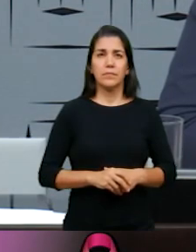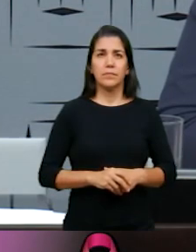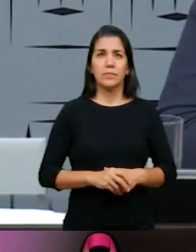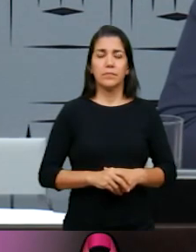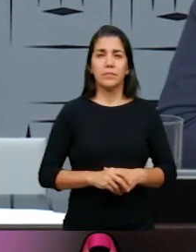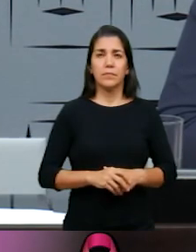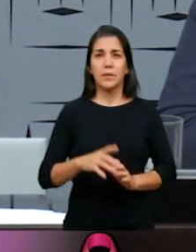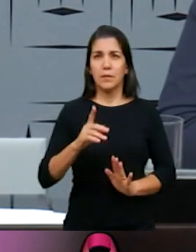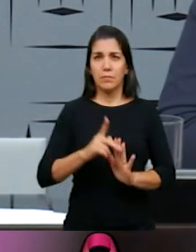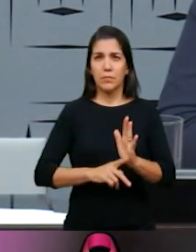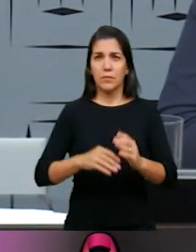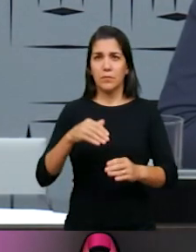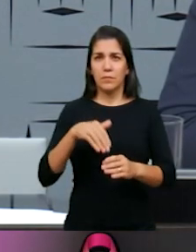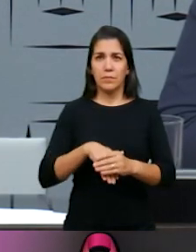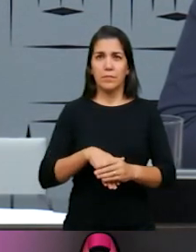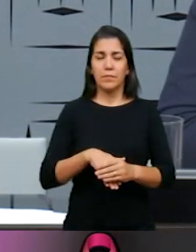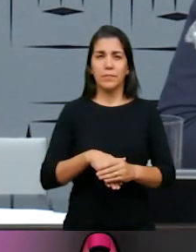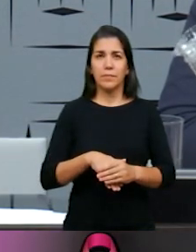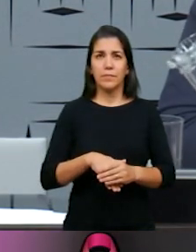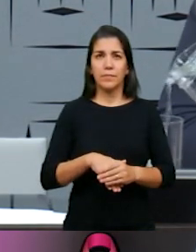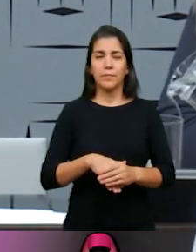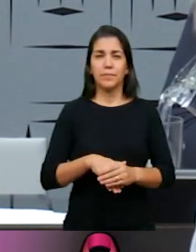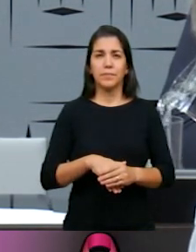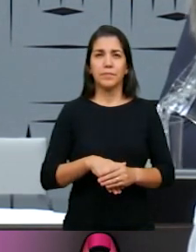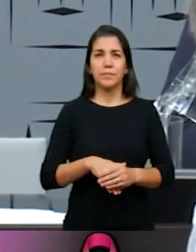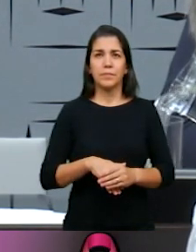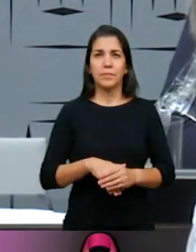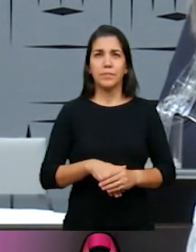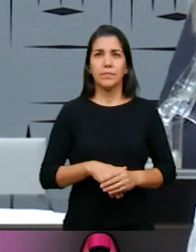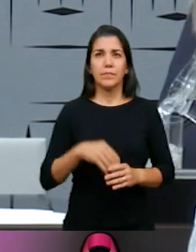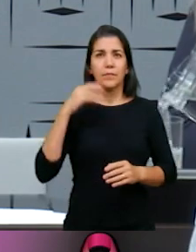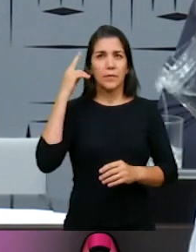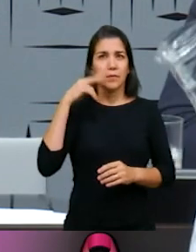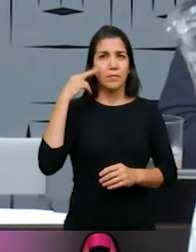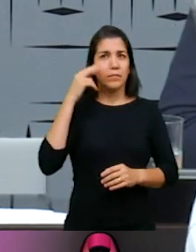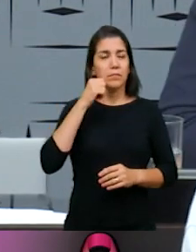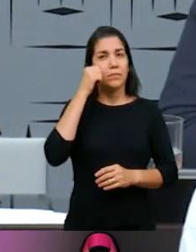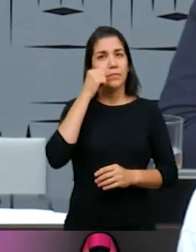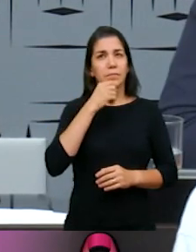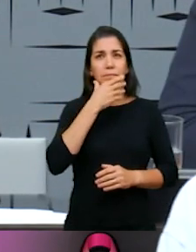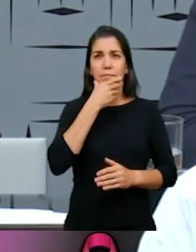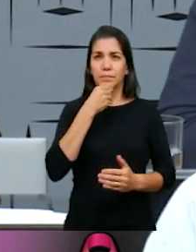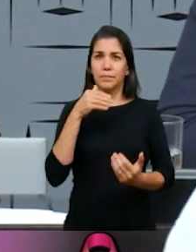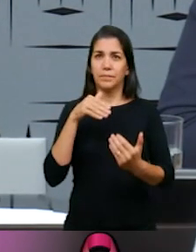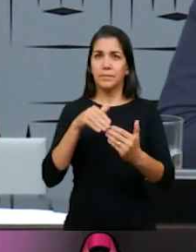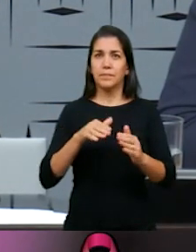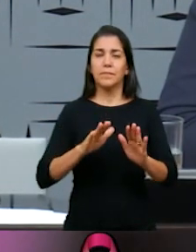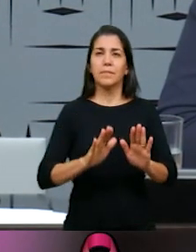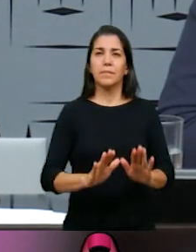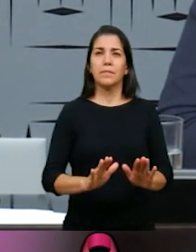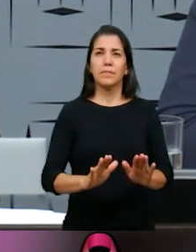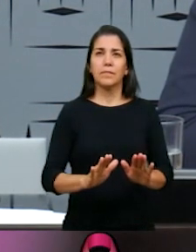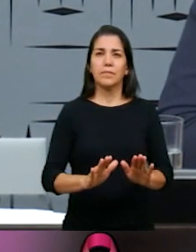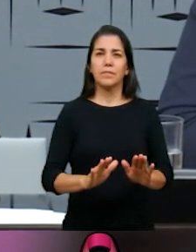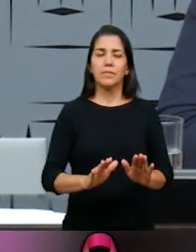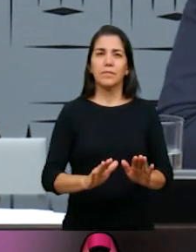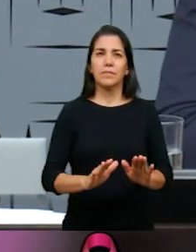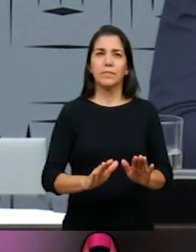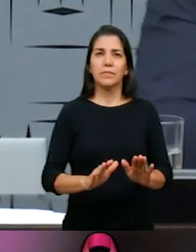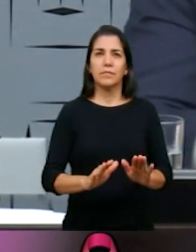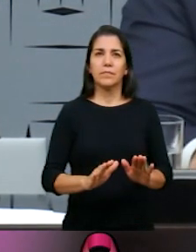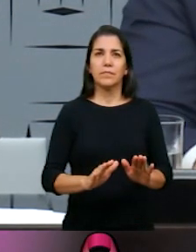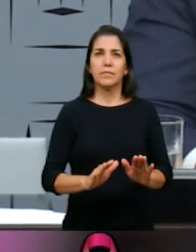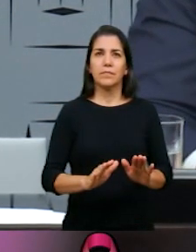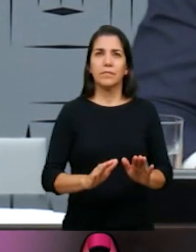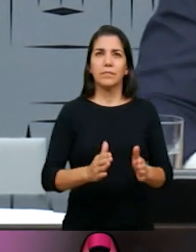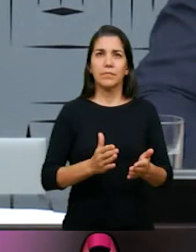O projeto está em votação simbólica. Os vereadores e a vereadora que forem favoráveis, permaneçam como estão.